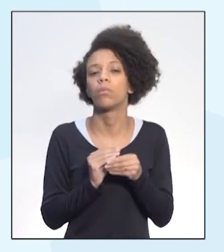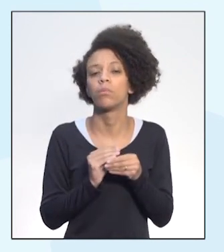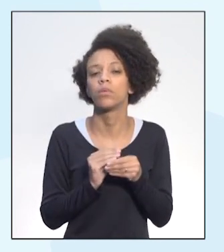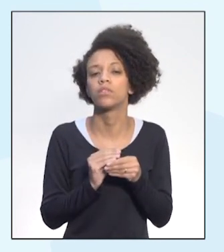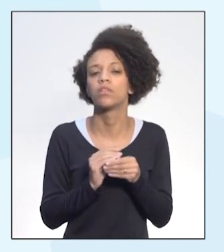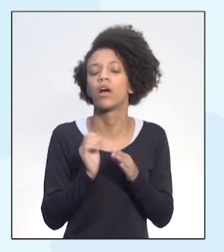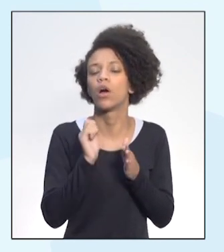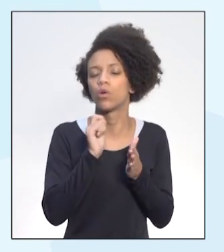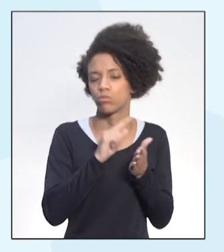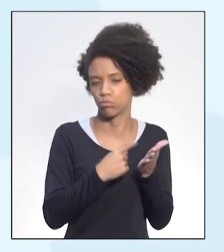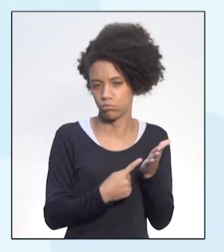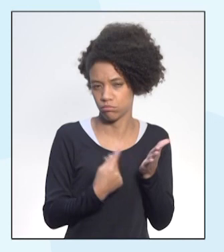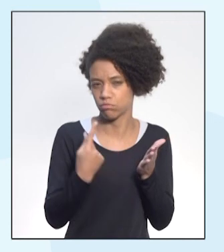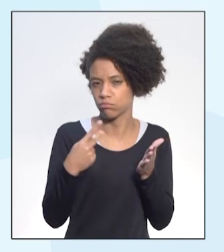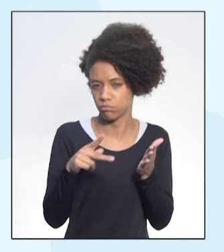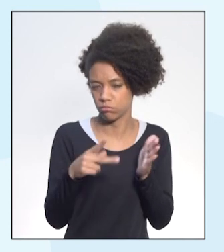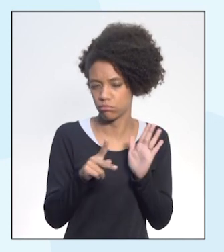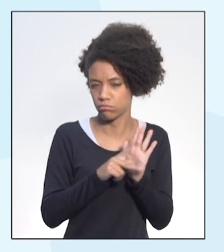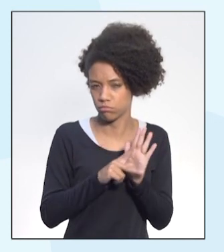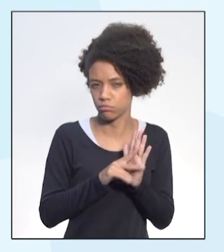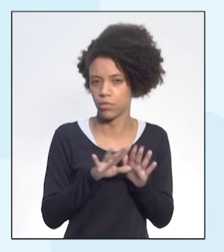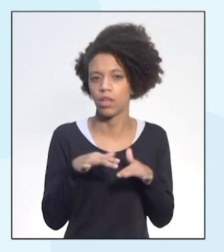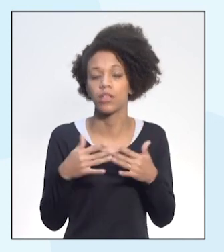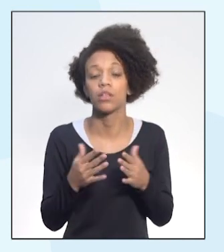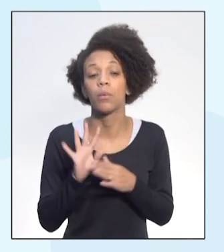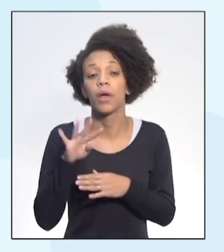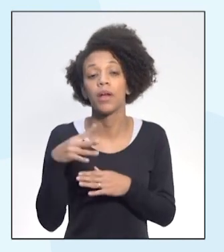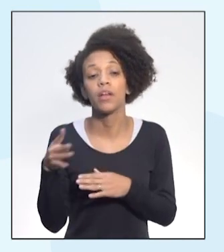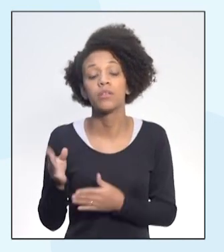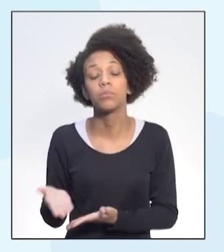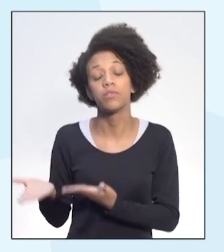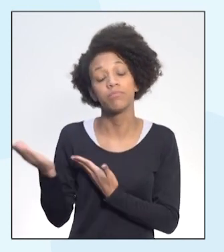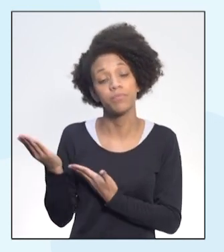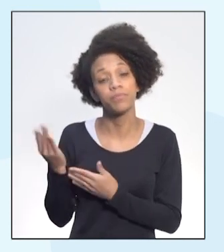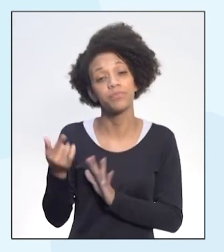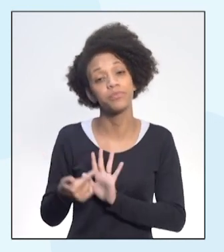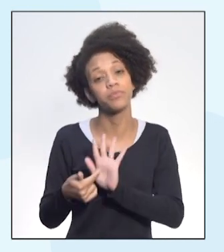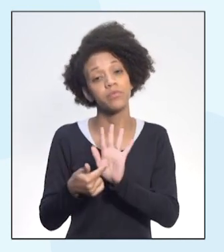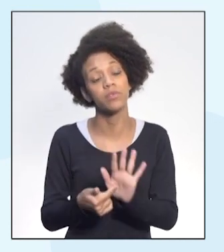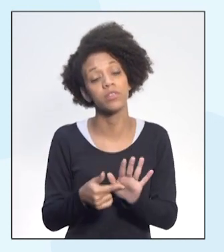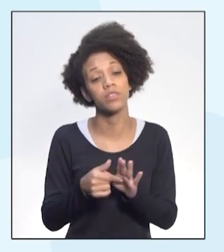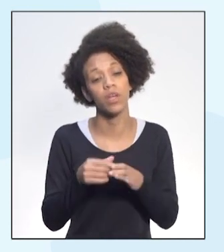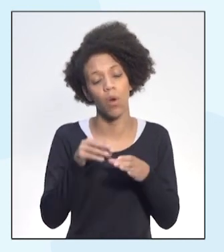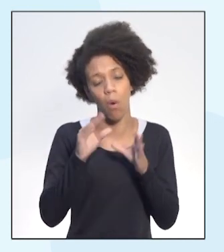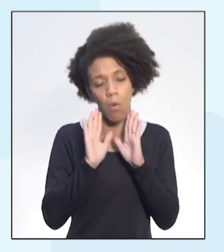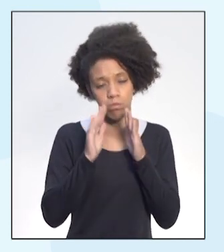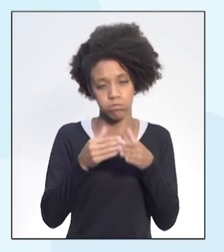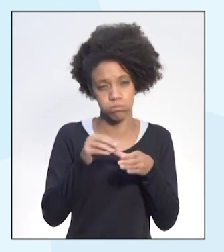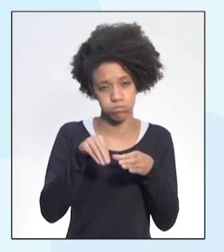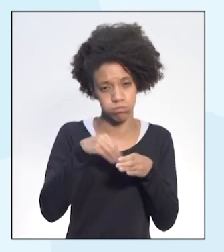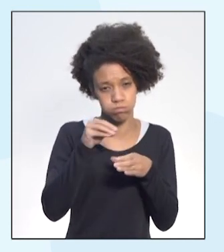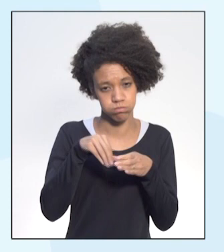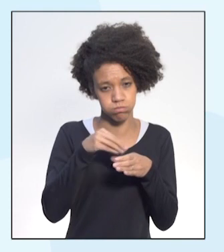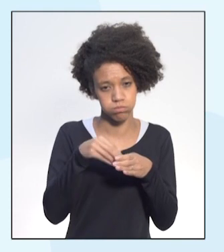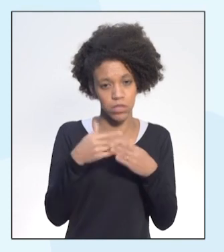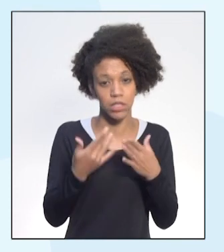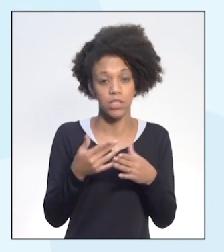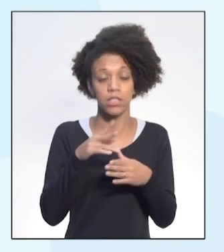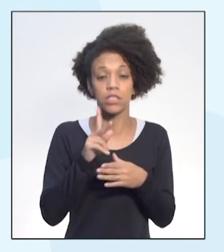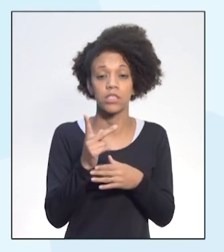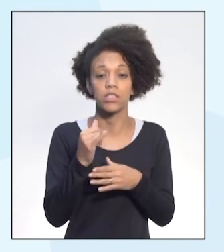no caderno de vocês. Então, a tabela abaixo fornece a concentração hidrogeniônica e